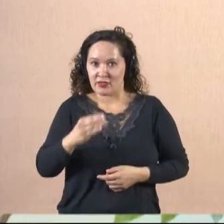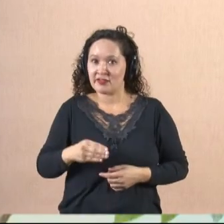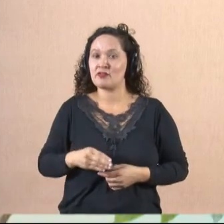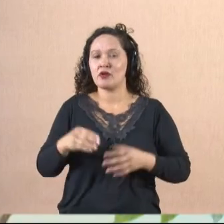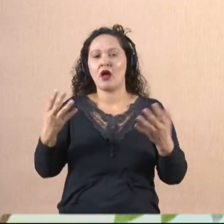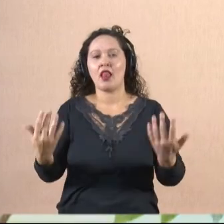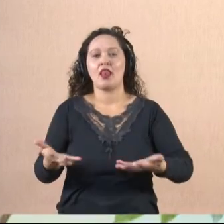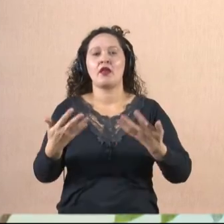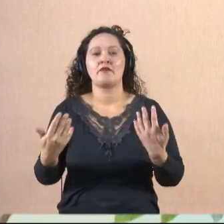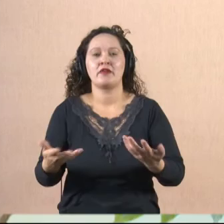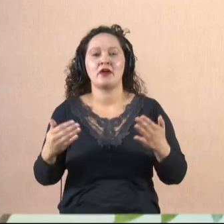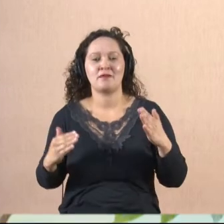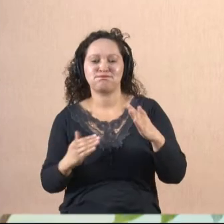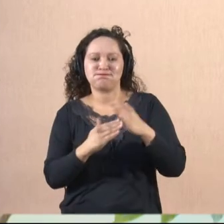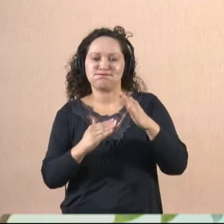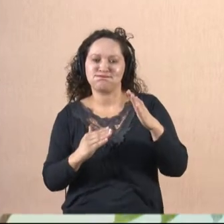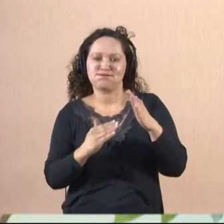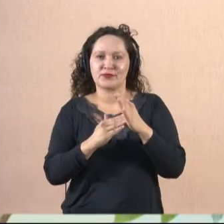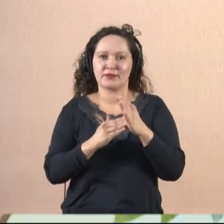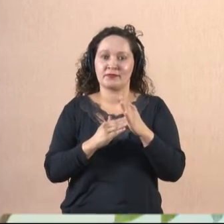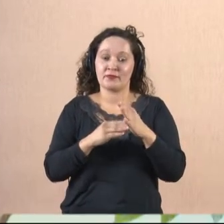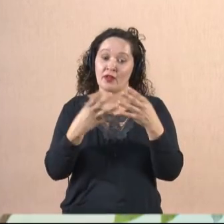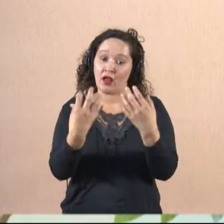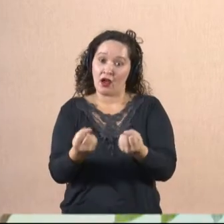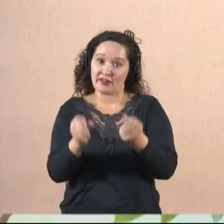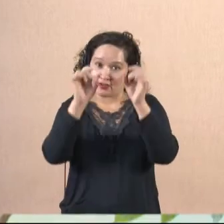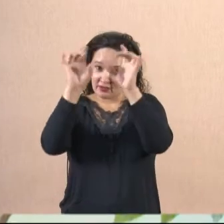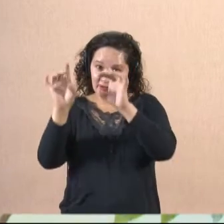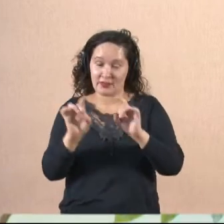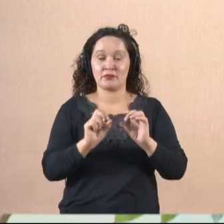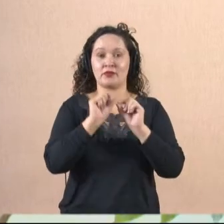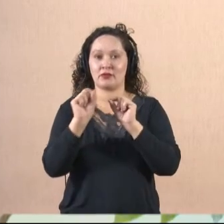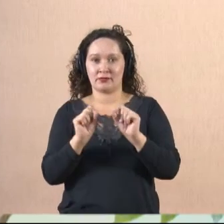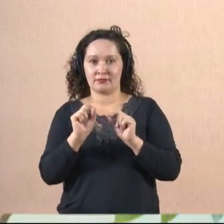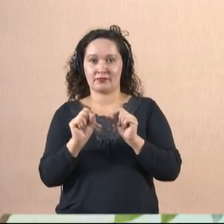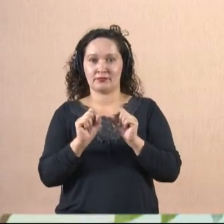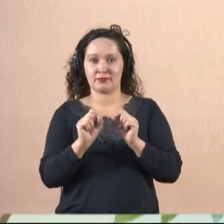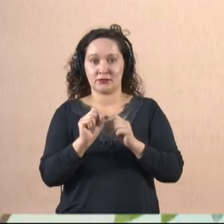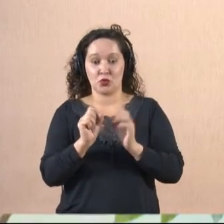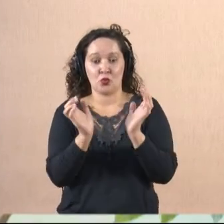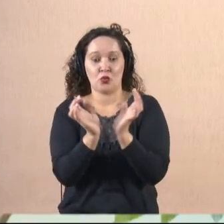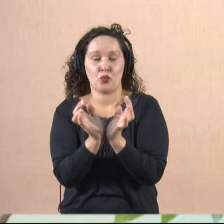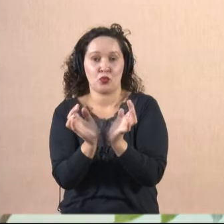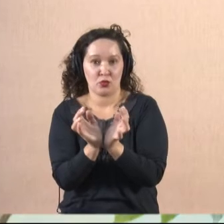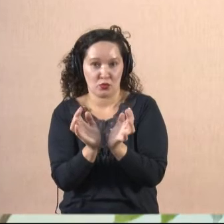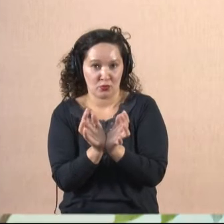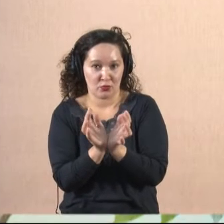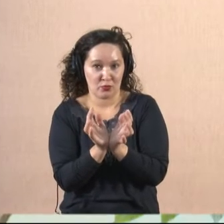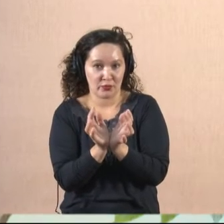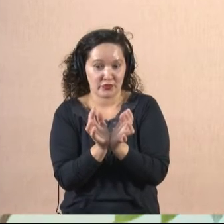a suavizar essa reflexão como a permissão especial então é aqueles grupos